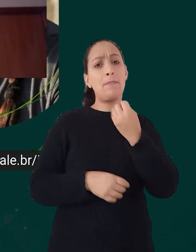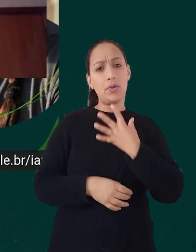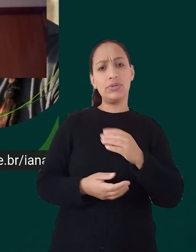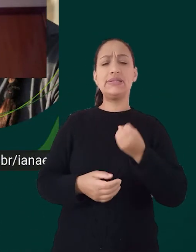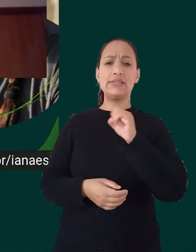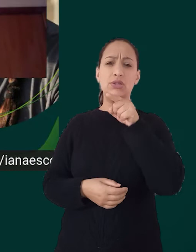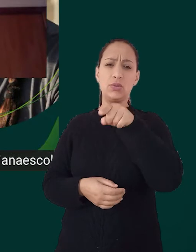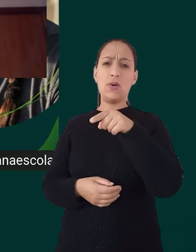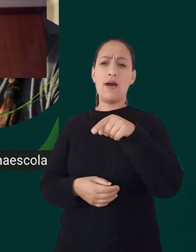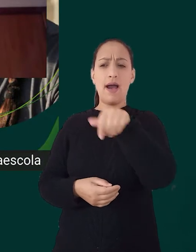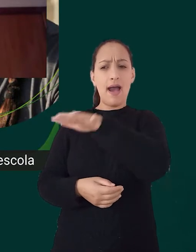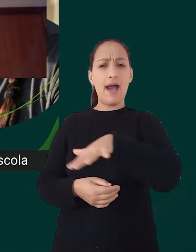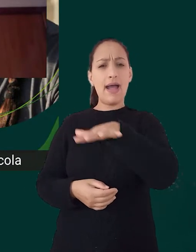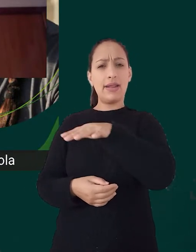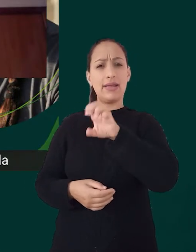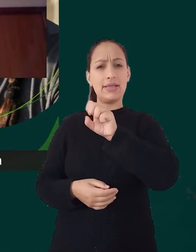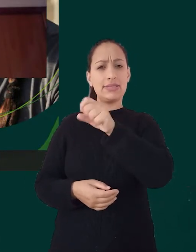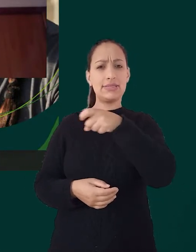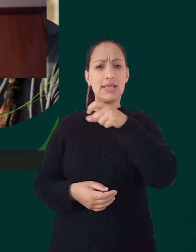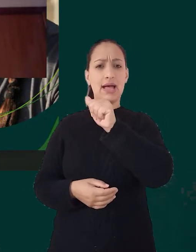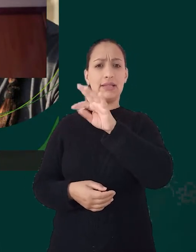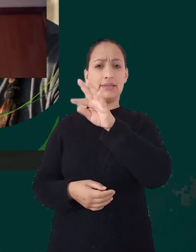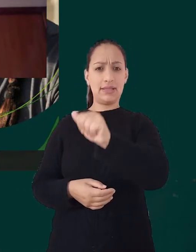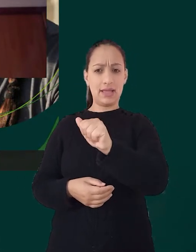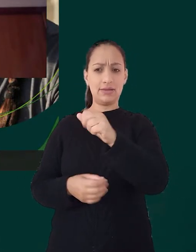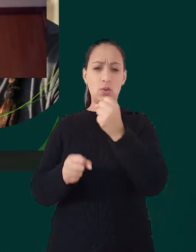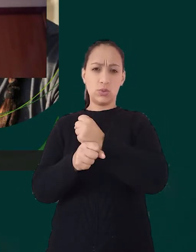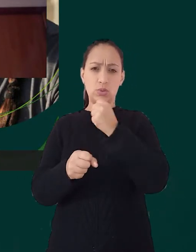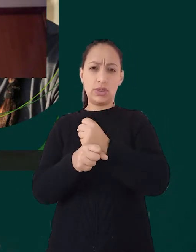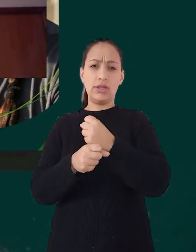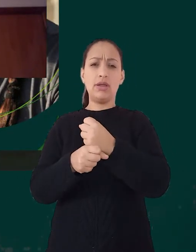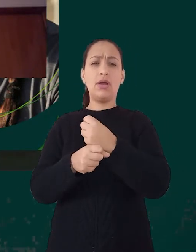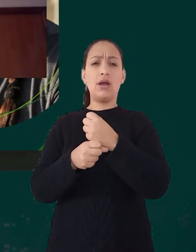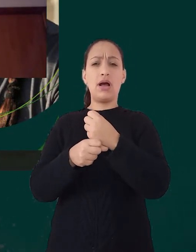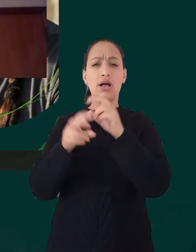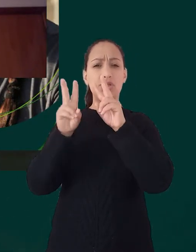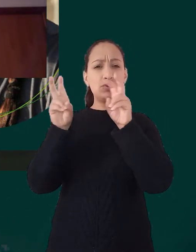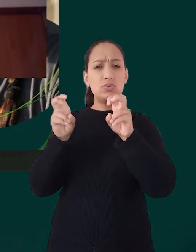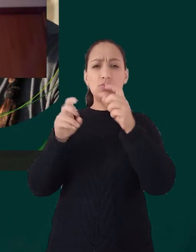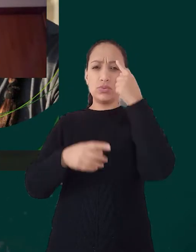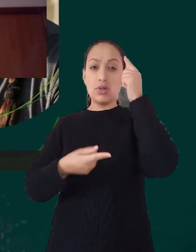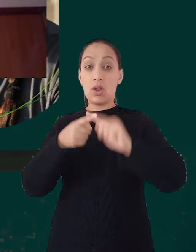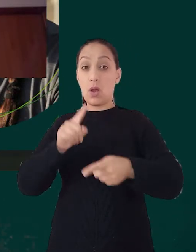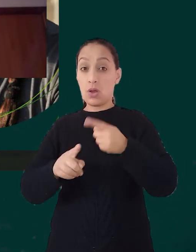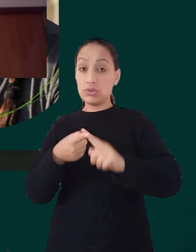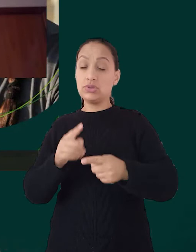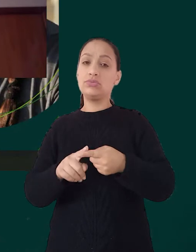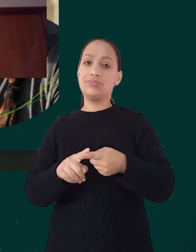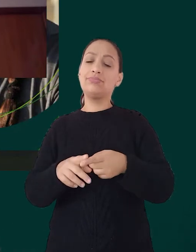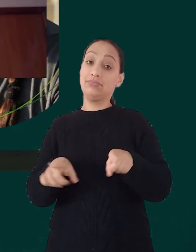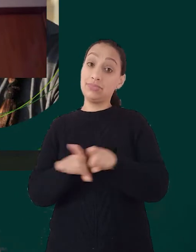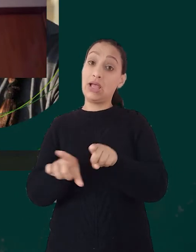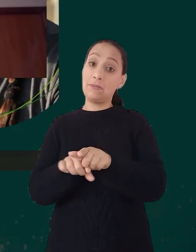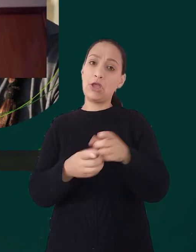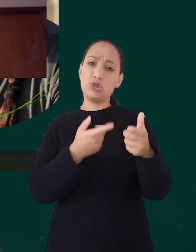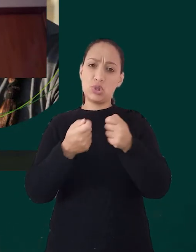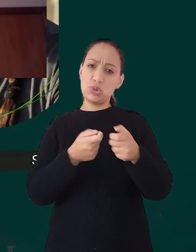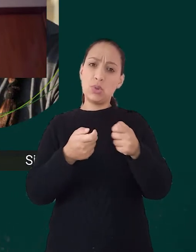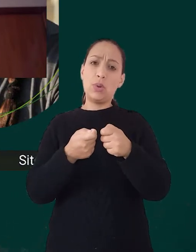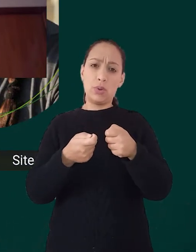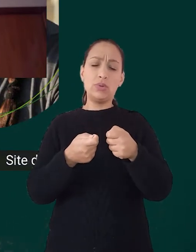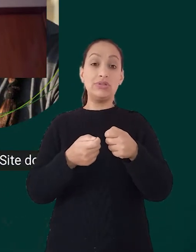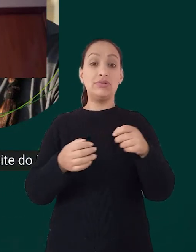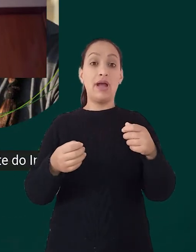área das exatas, onde tu gosta de construir questões lógicas, que tu gosta de matemática, jogo também é um prato cheio,